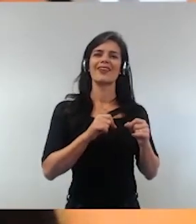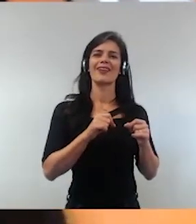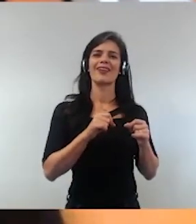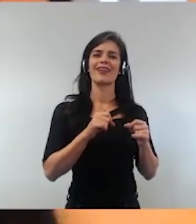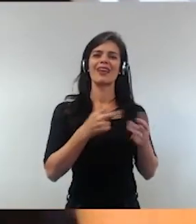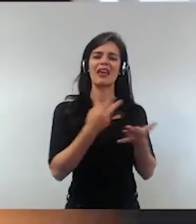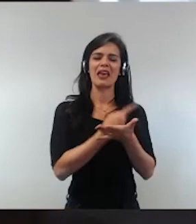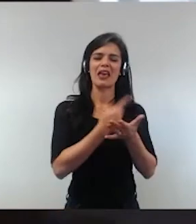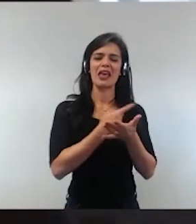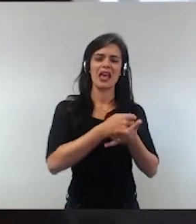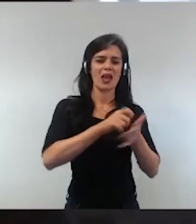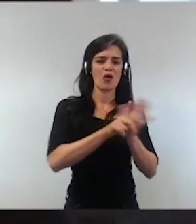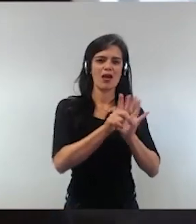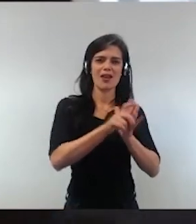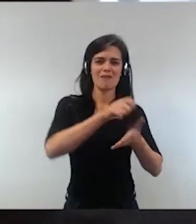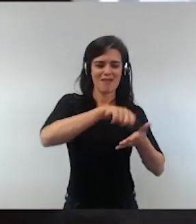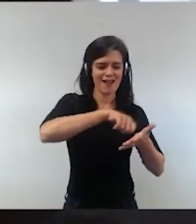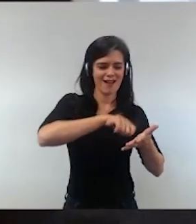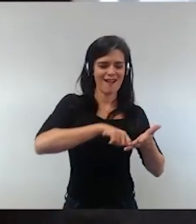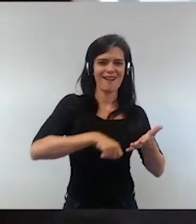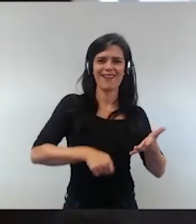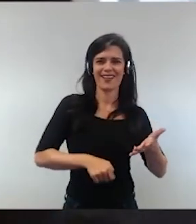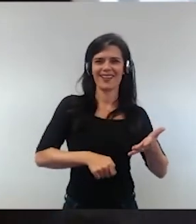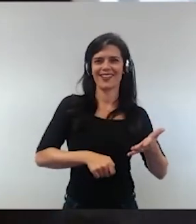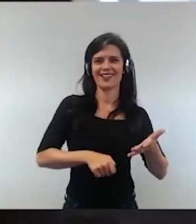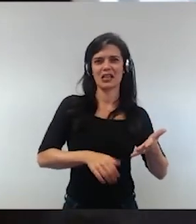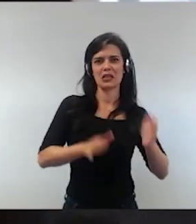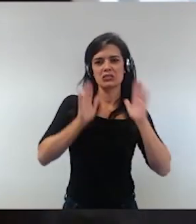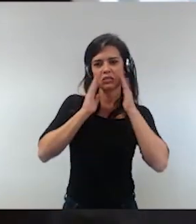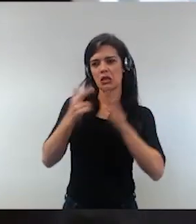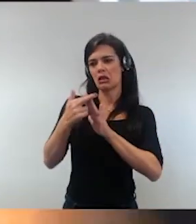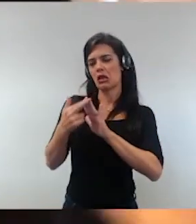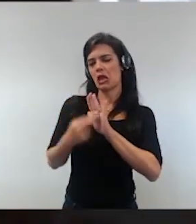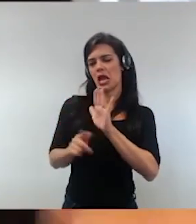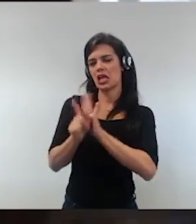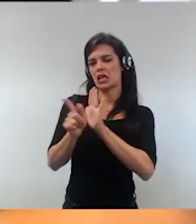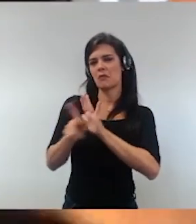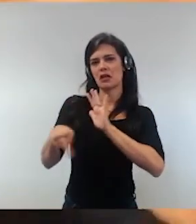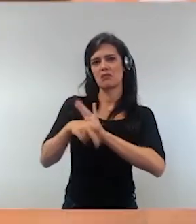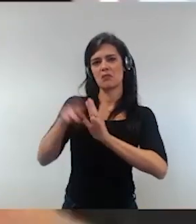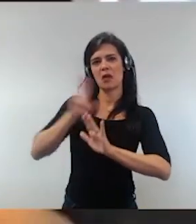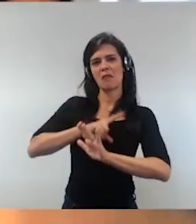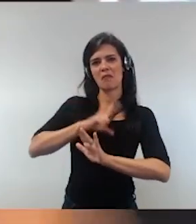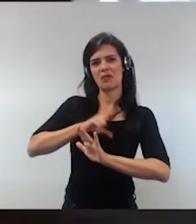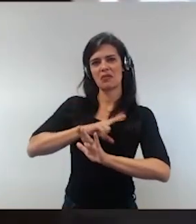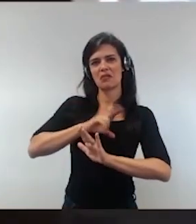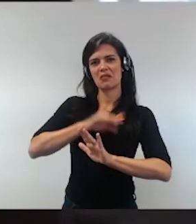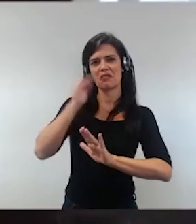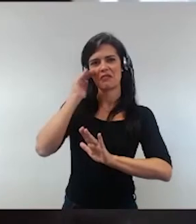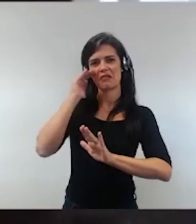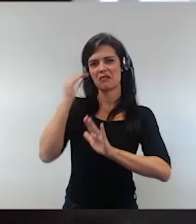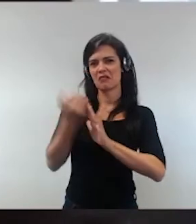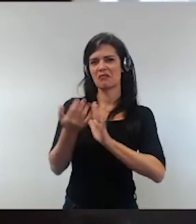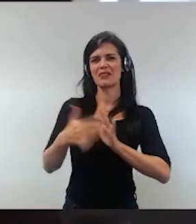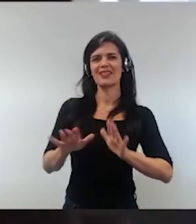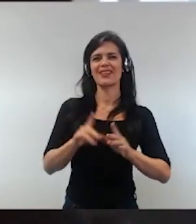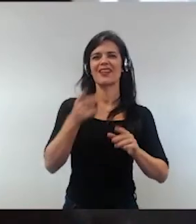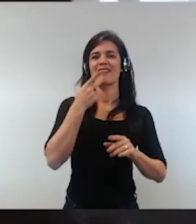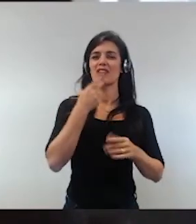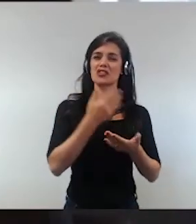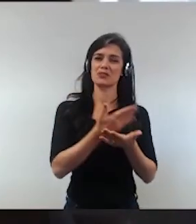daquele do padrão culto do português, né, que a gente até faz pensar em questão de preconceito